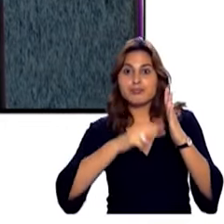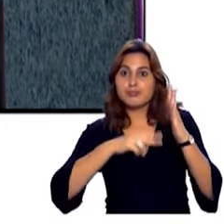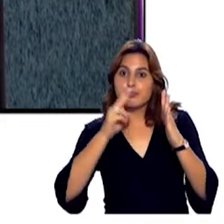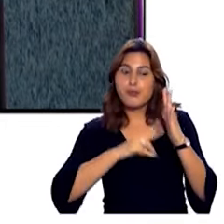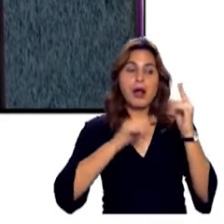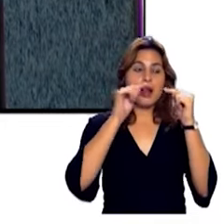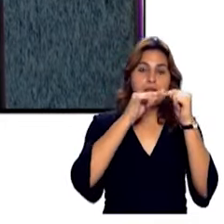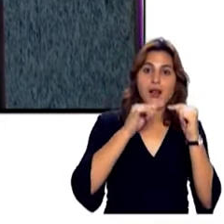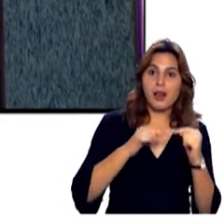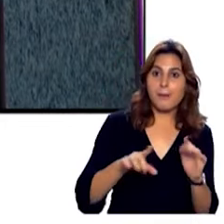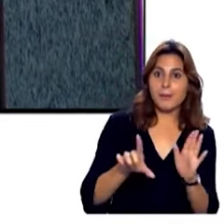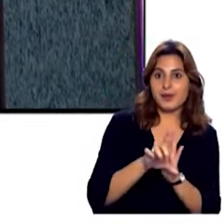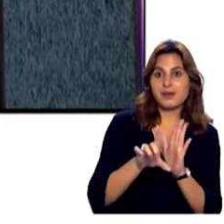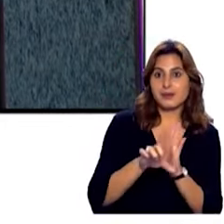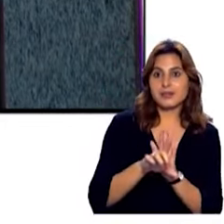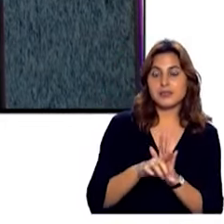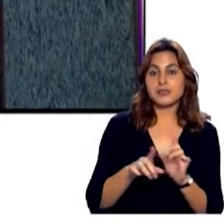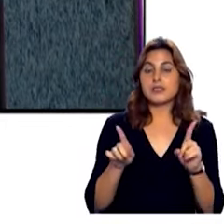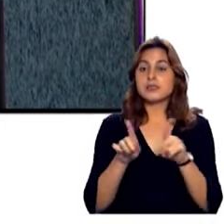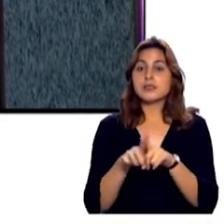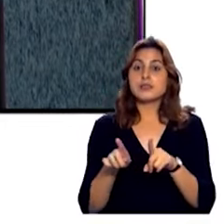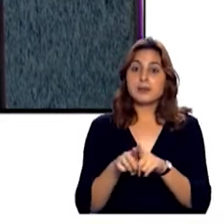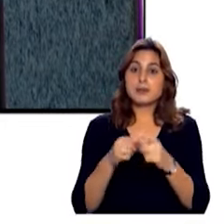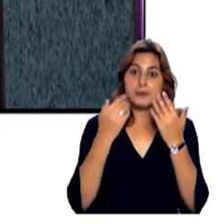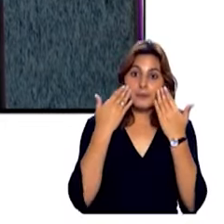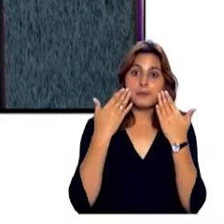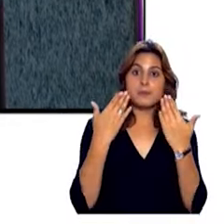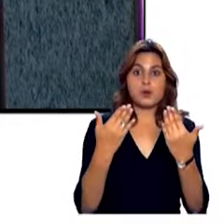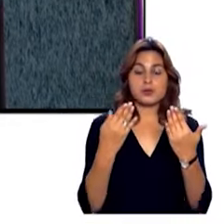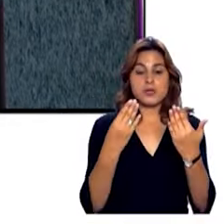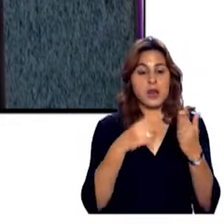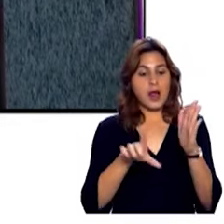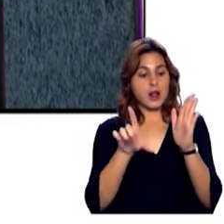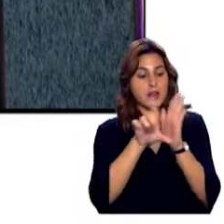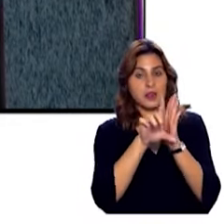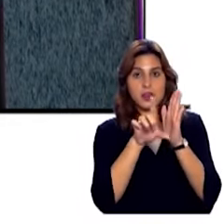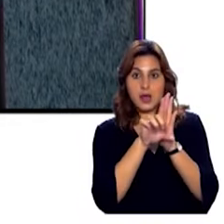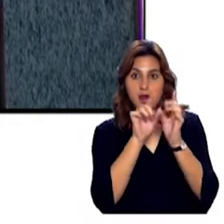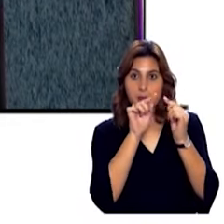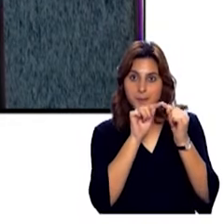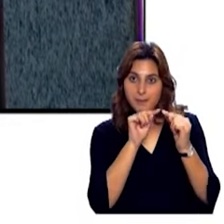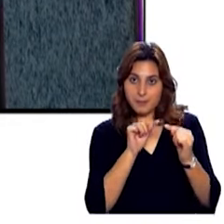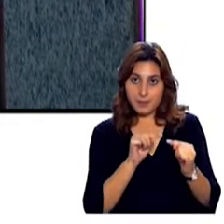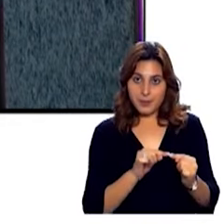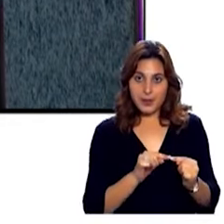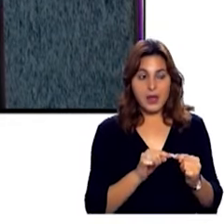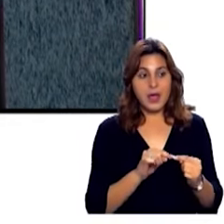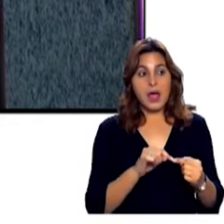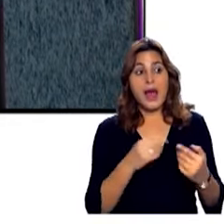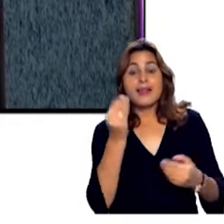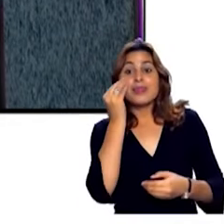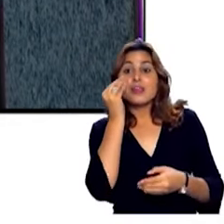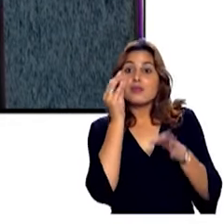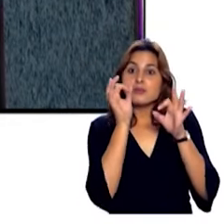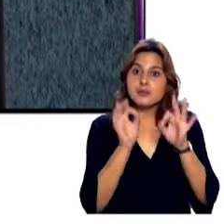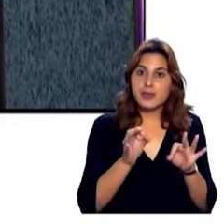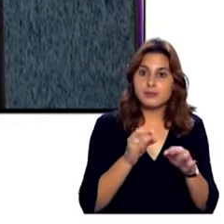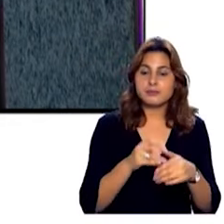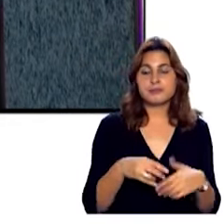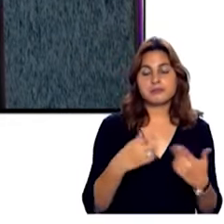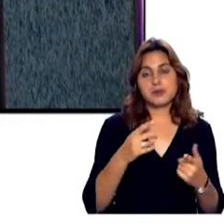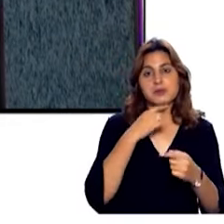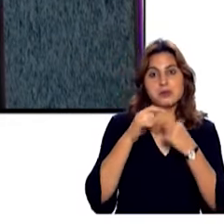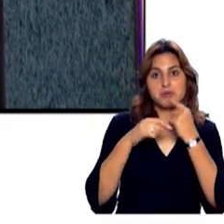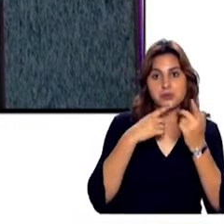conforme demonstre ter tentado a interpretação conforme a dúvida somente pode ser admitida a partir de